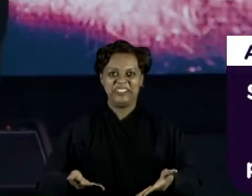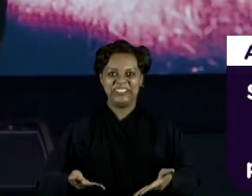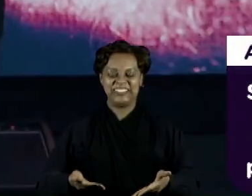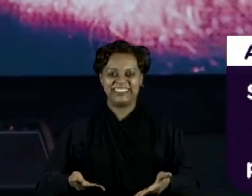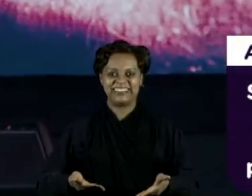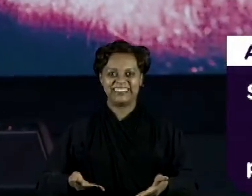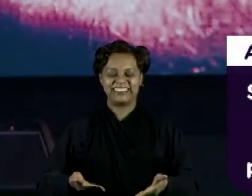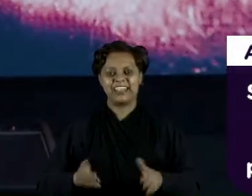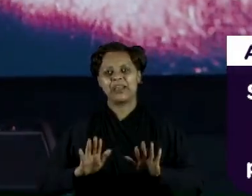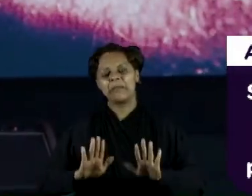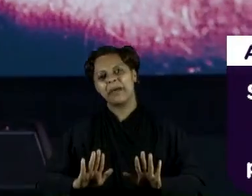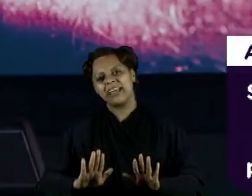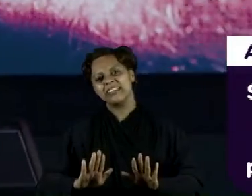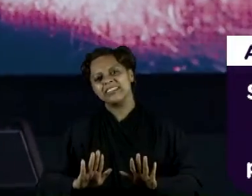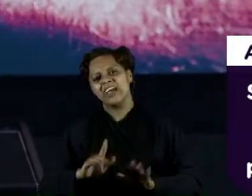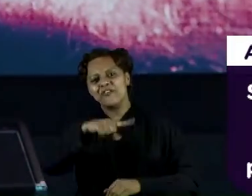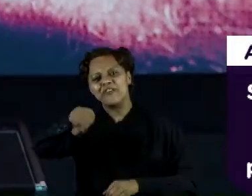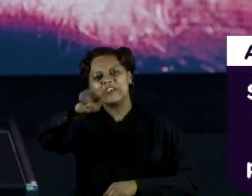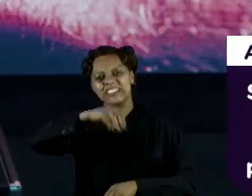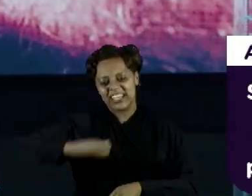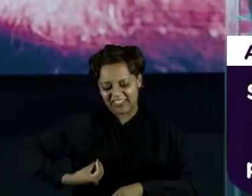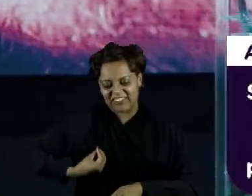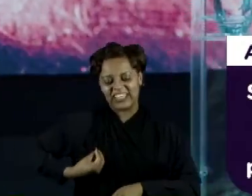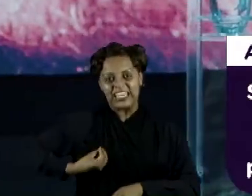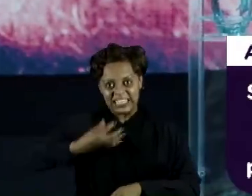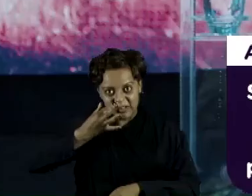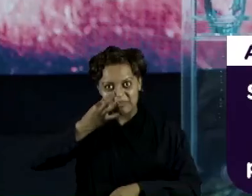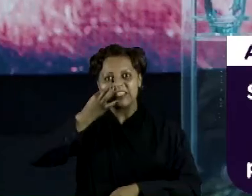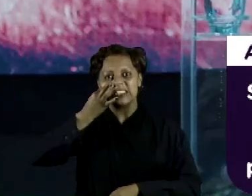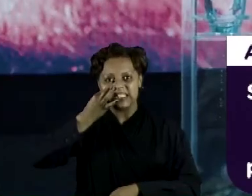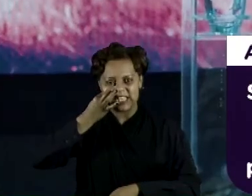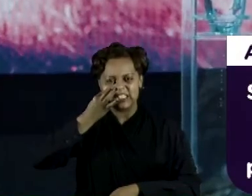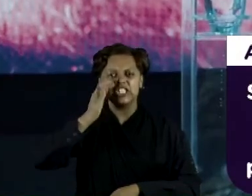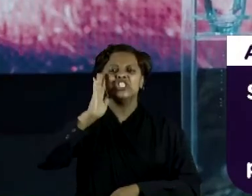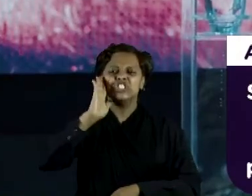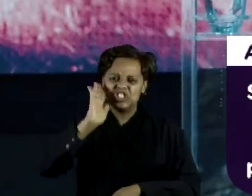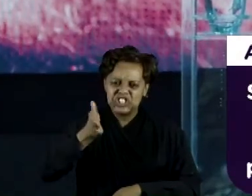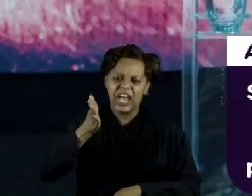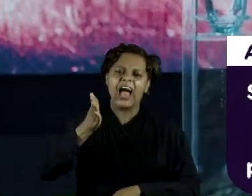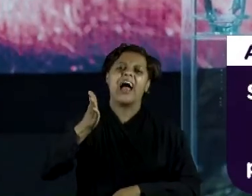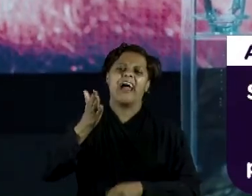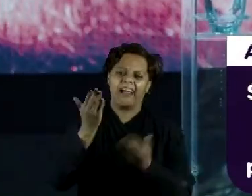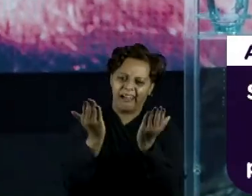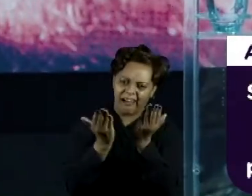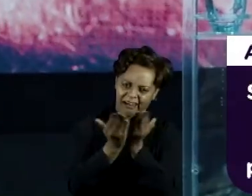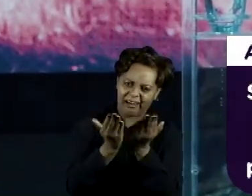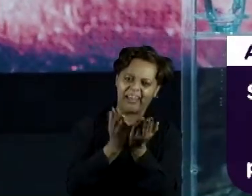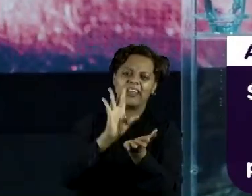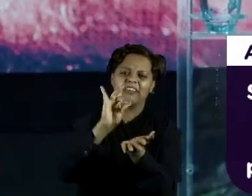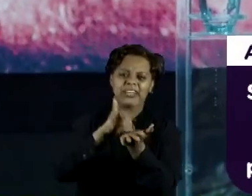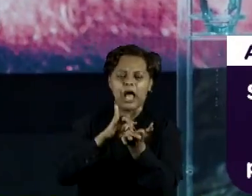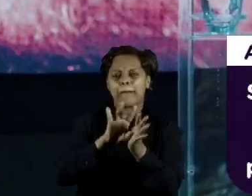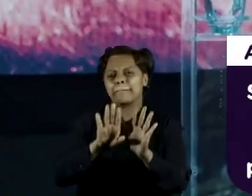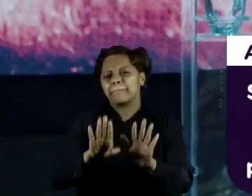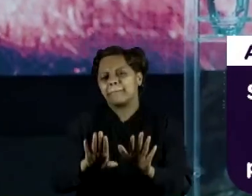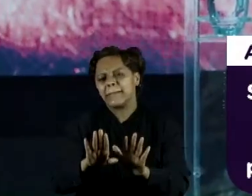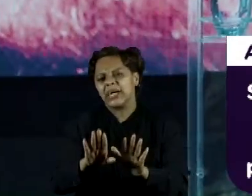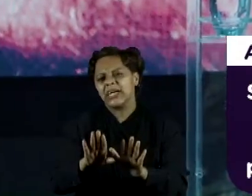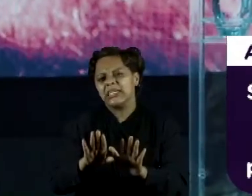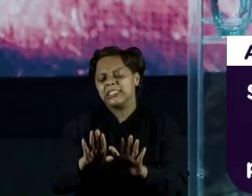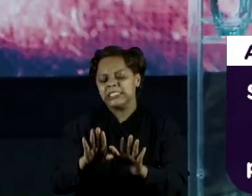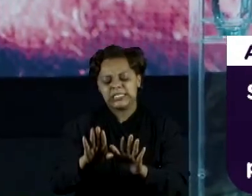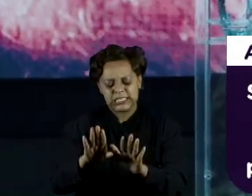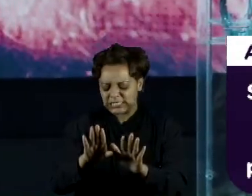Mas hoje eu quero orar por você que está aqui também, por pessoas que já são de Jesus, mas que ainda não